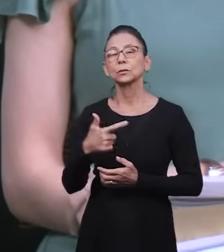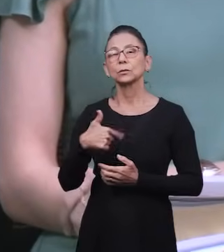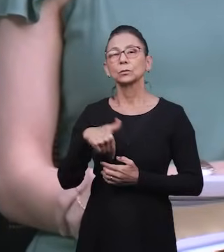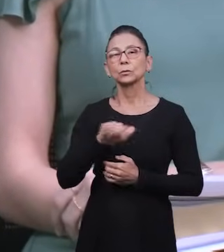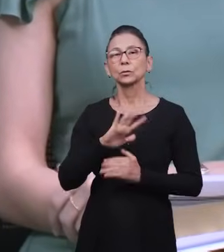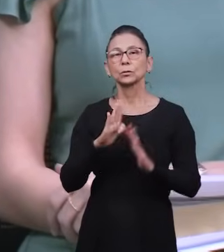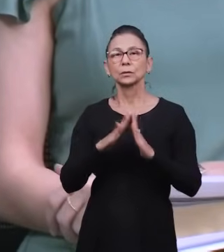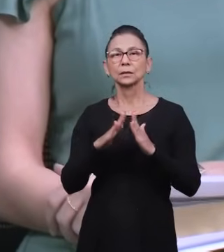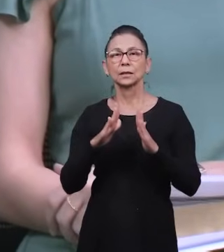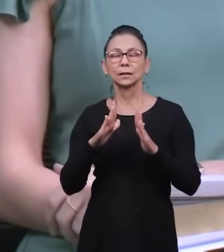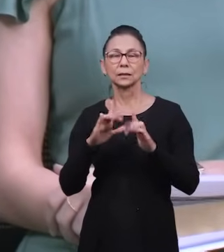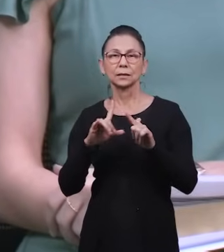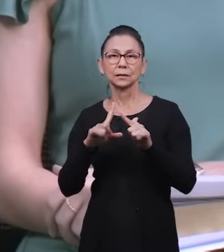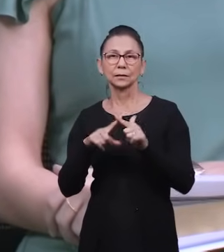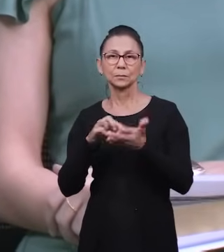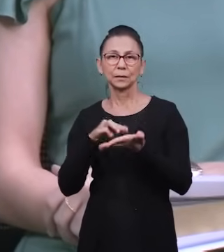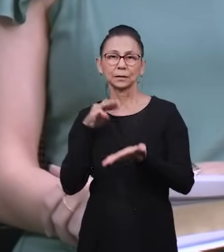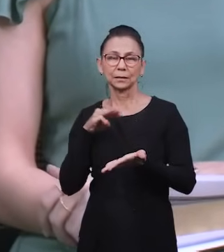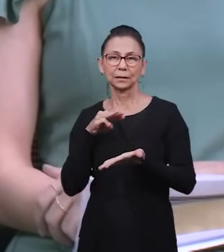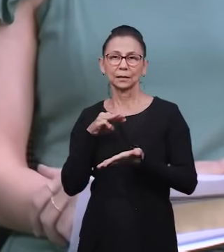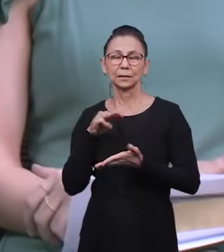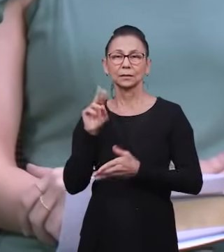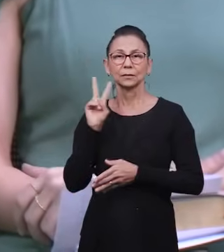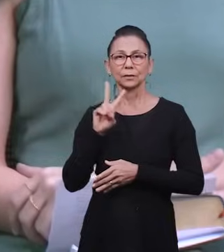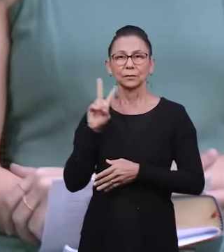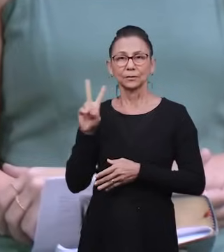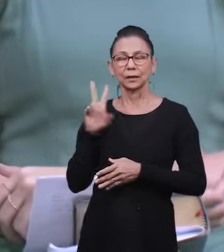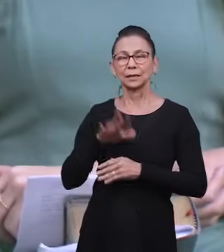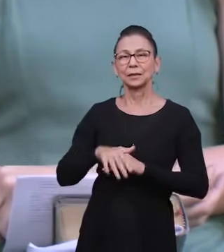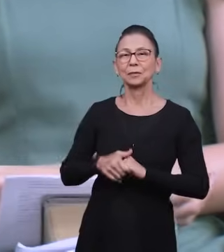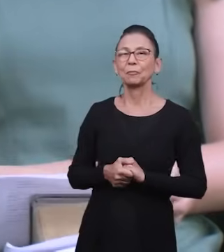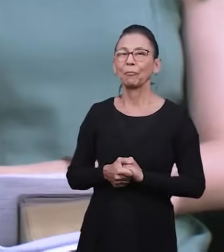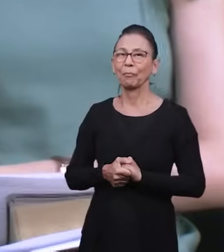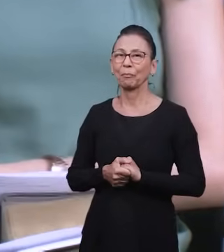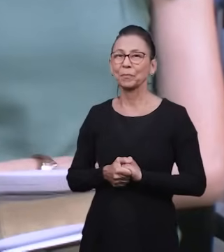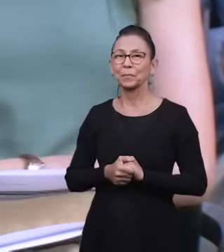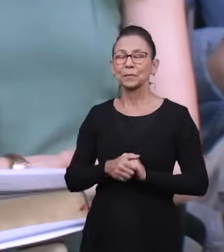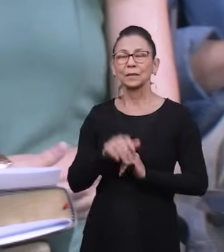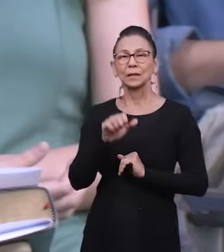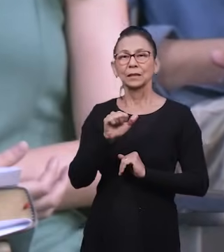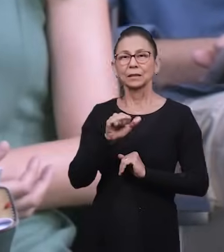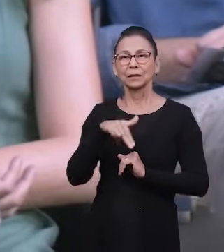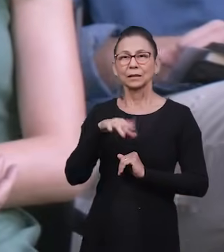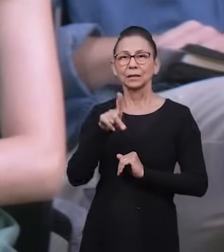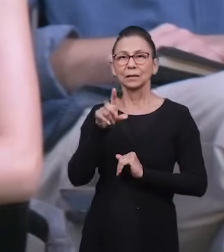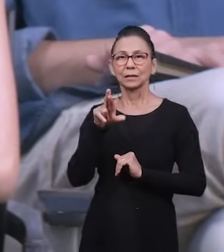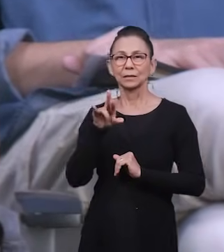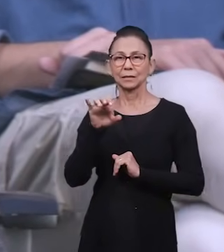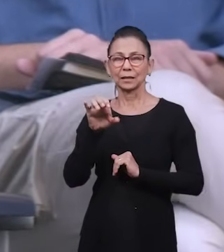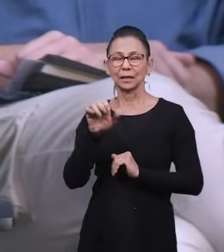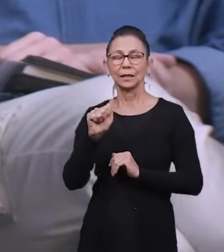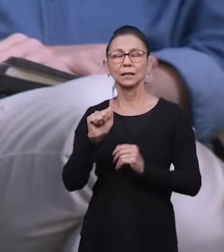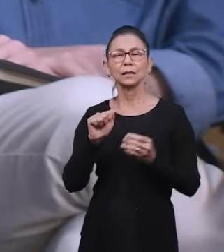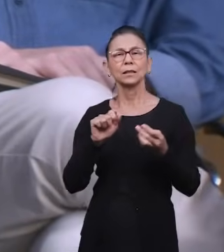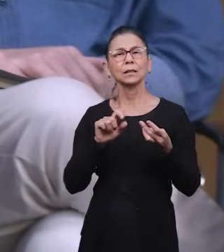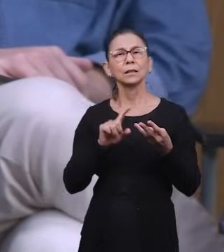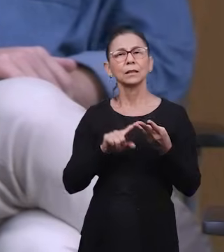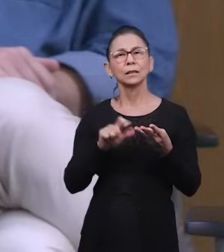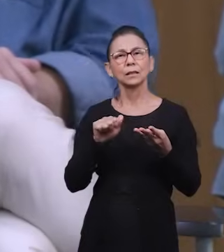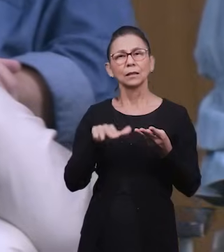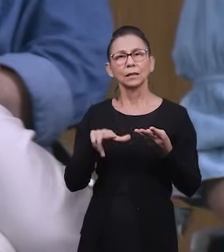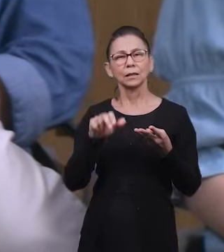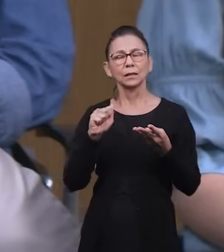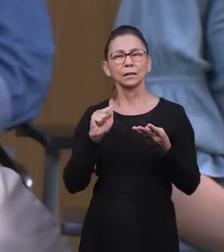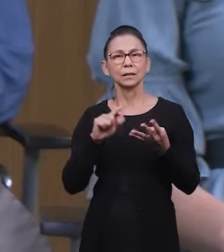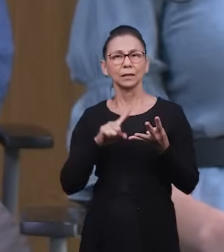conforme o senhor falou. Nós temos também o André Malbar, Ana Paula Tostes, temos o Matheus Umac